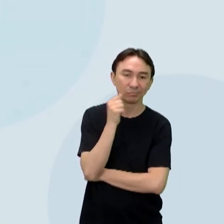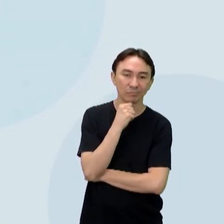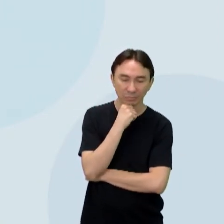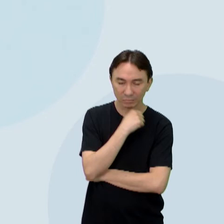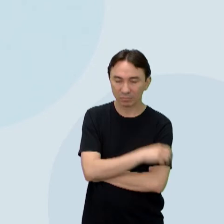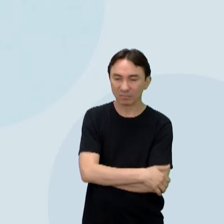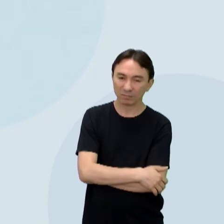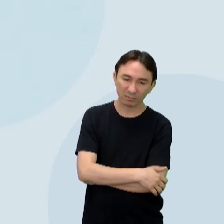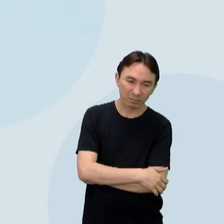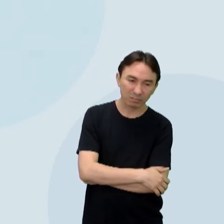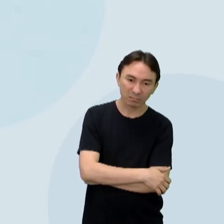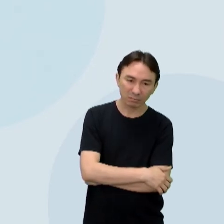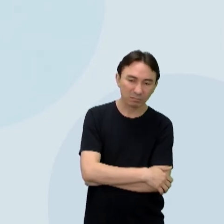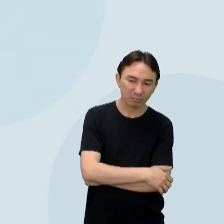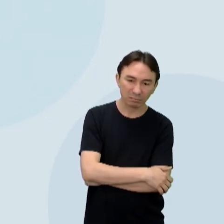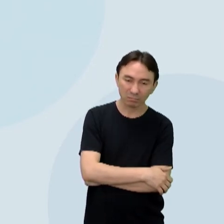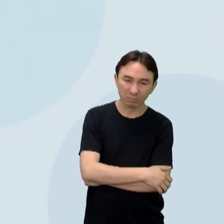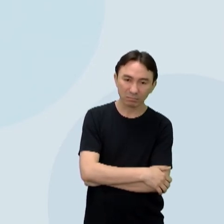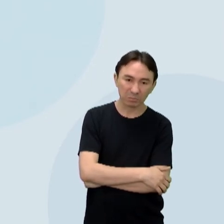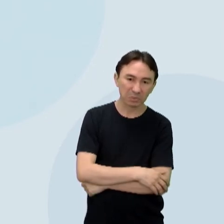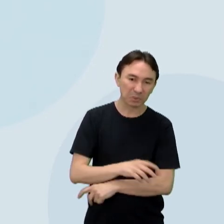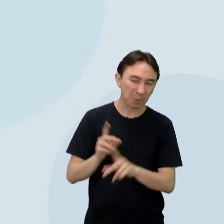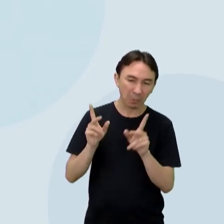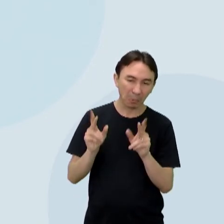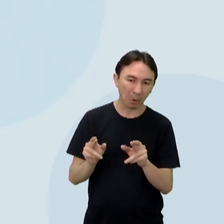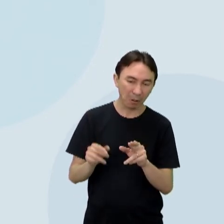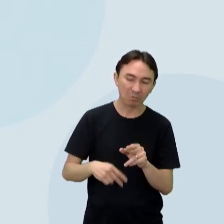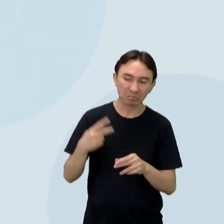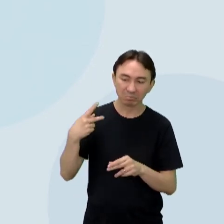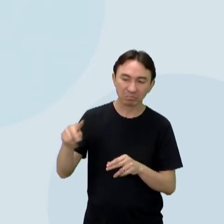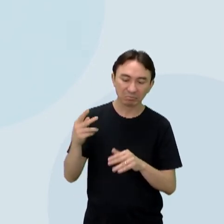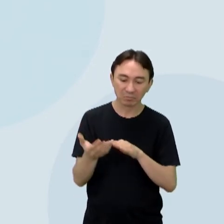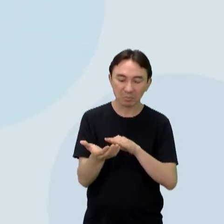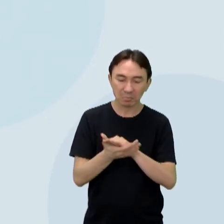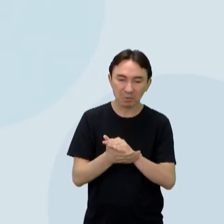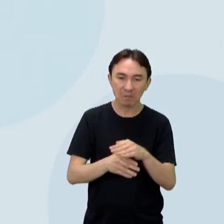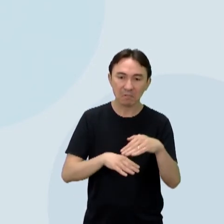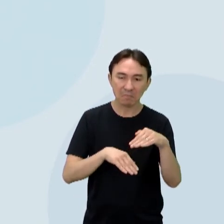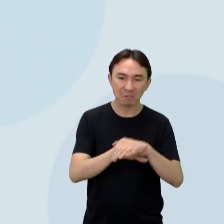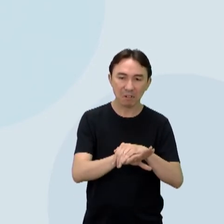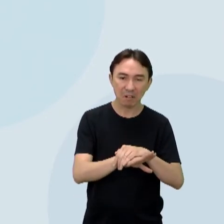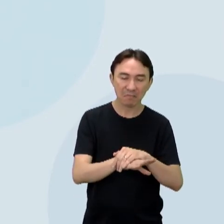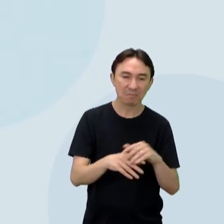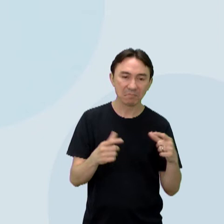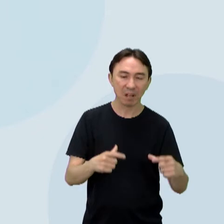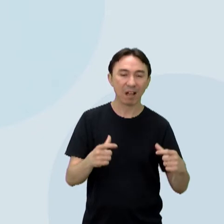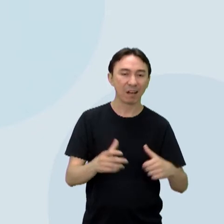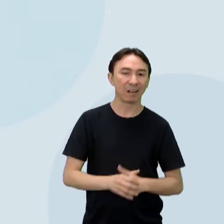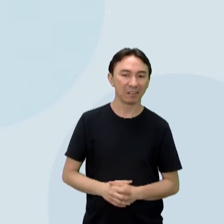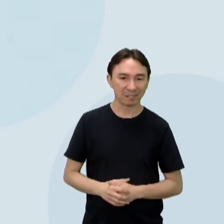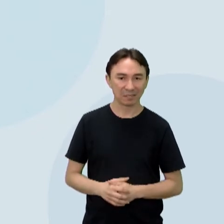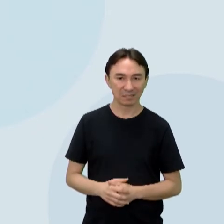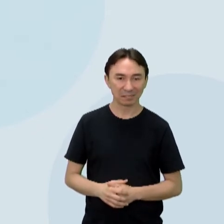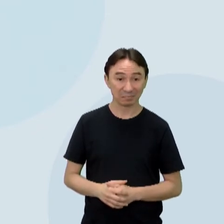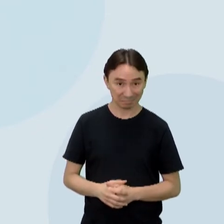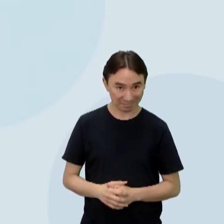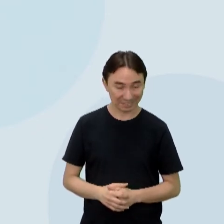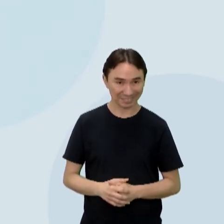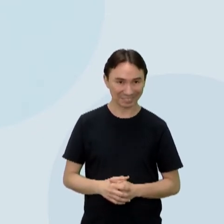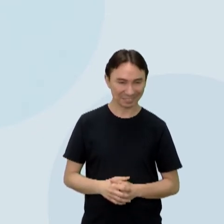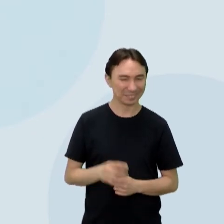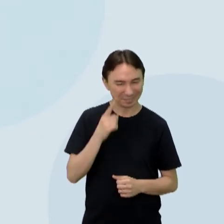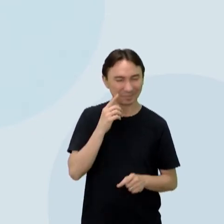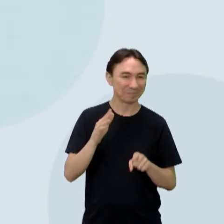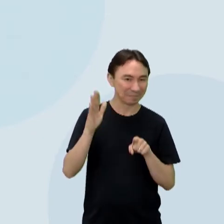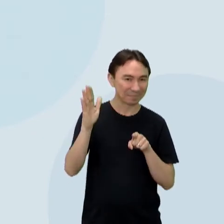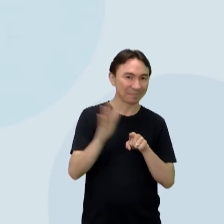de sempre, igual onde você guarda os sapatos. Terrível, né, o Garfield? Vamos à questão?